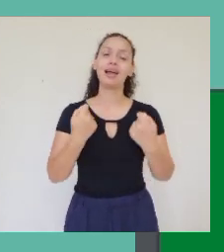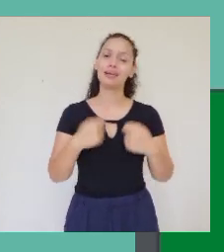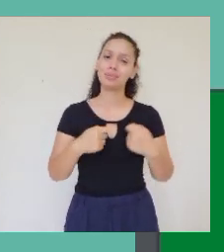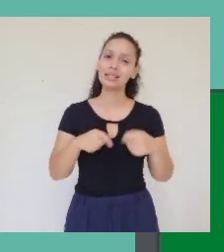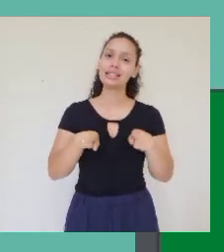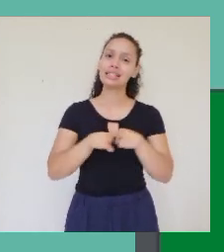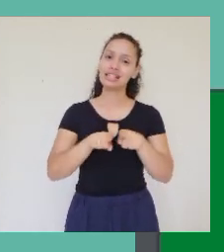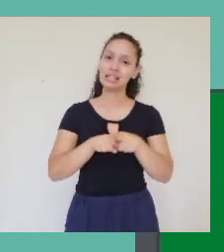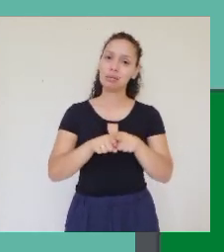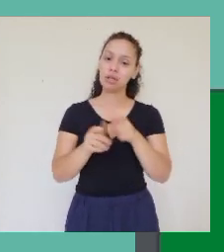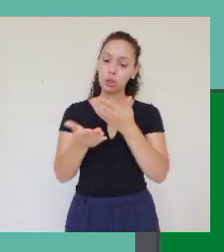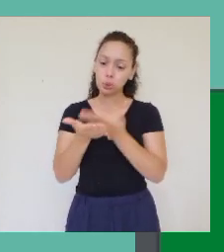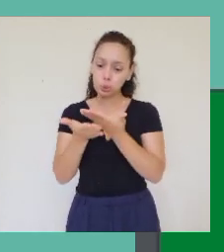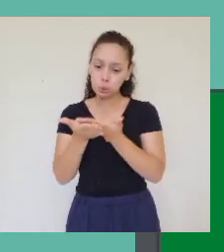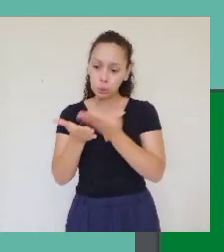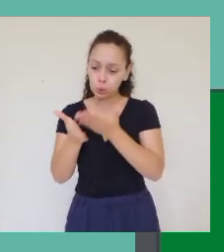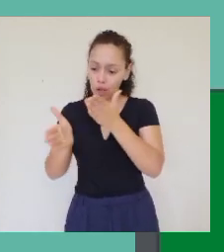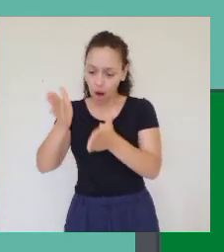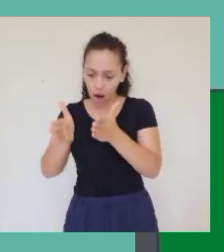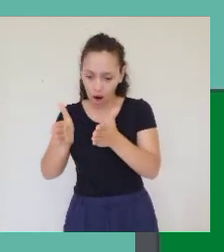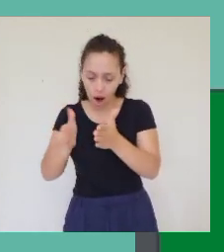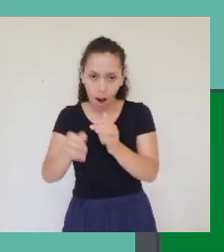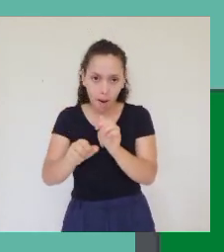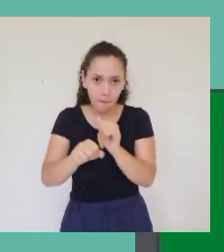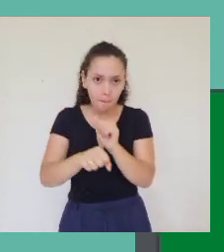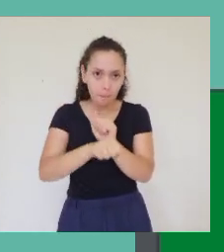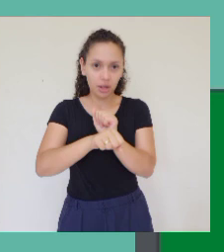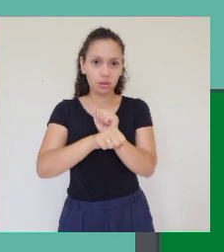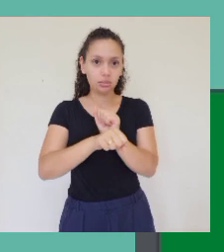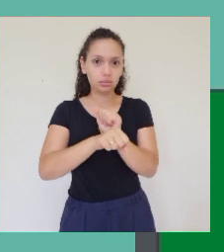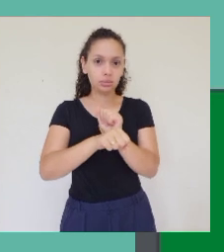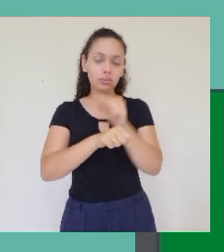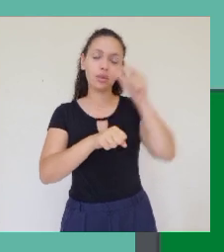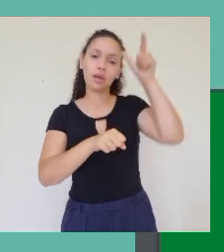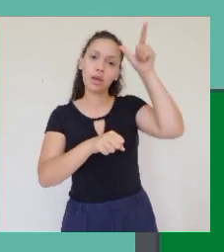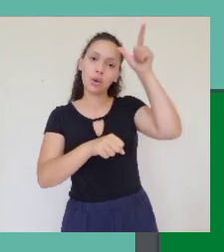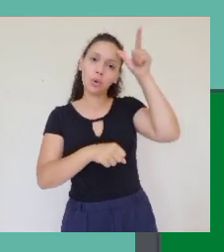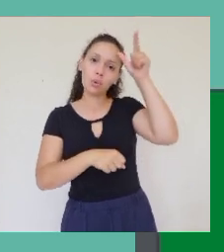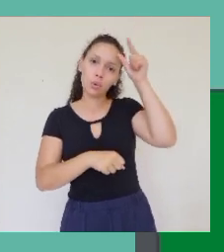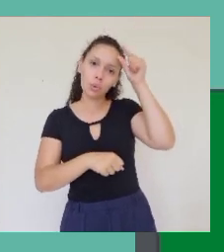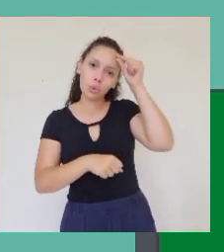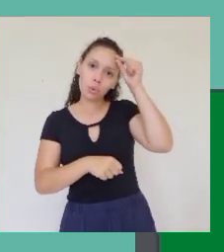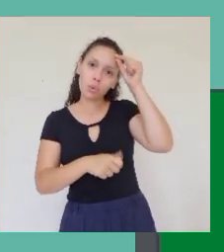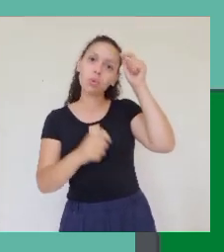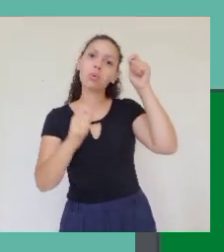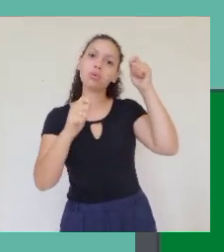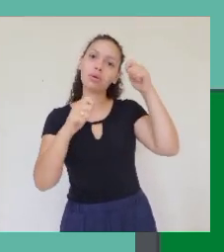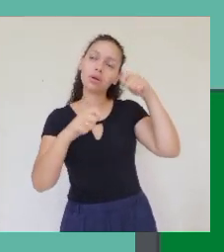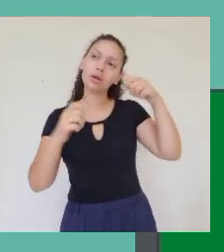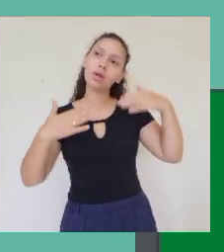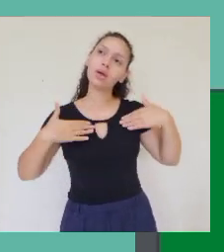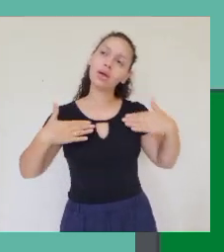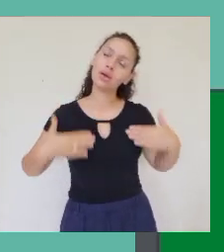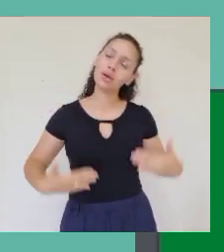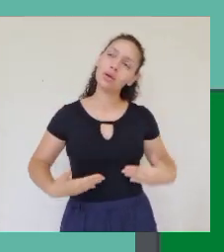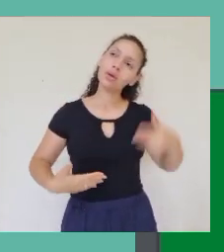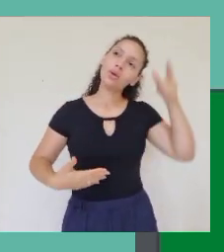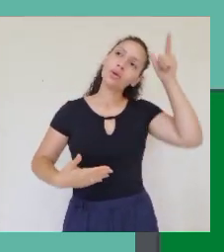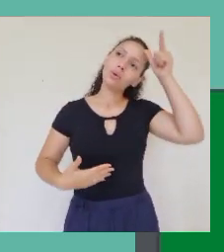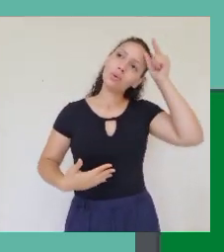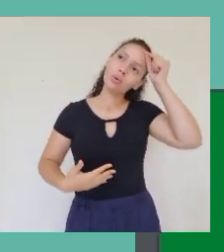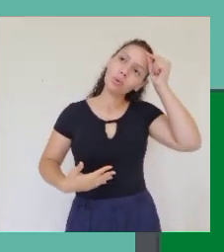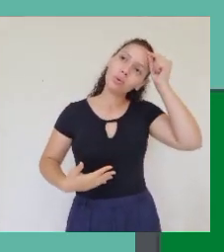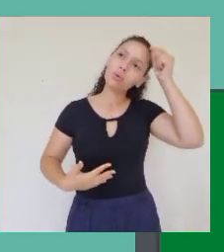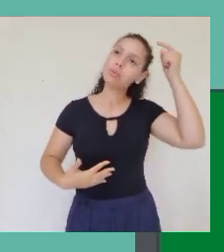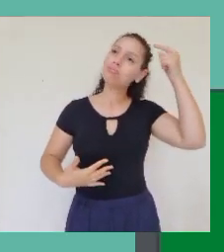as pausas. As pausas são essenciais para que você consiga relaxar o seu corpo, relaxar a sua mente, desligar um